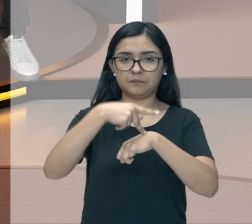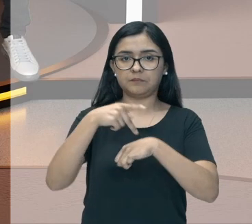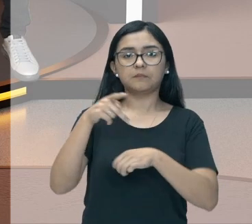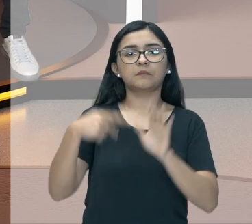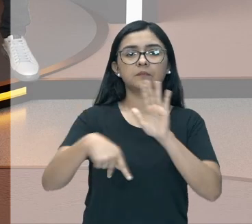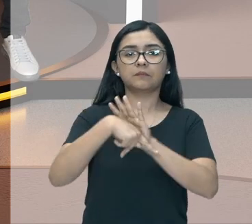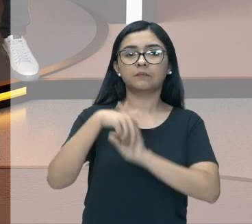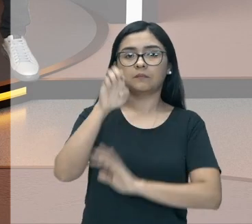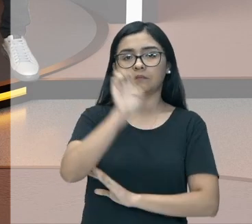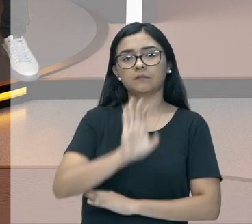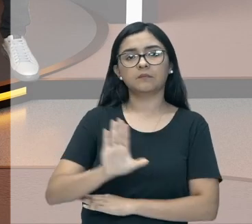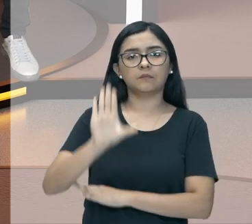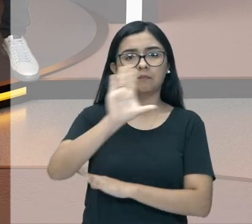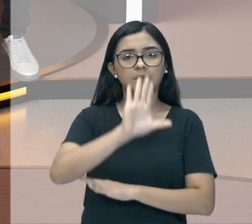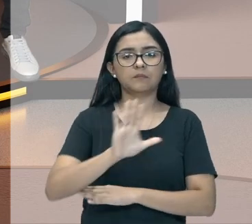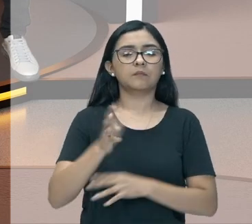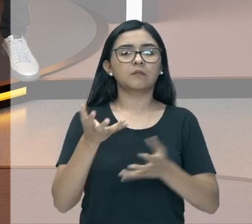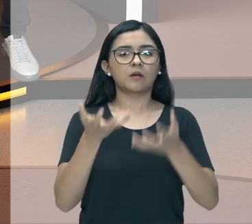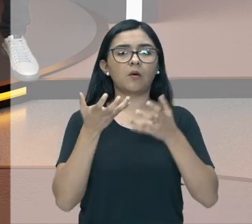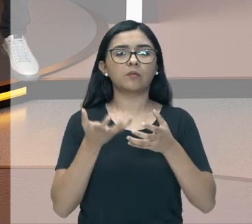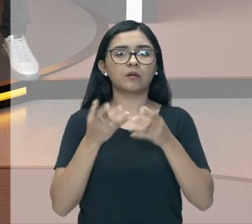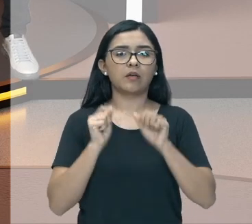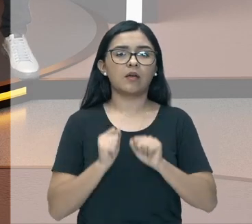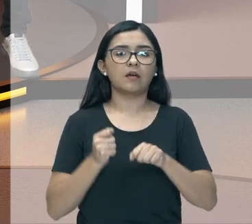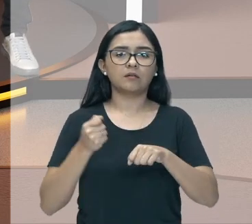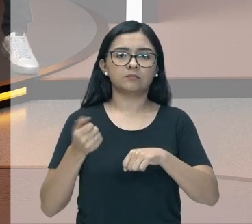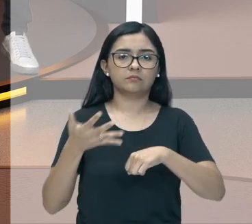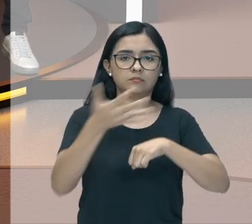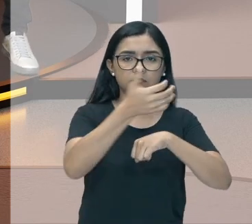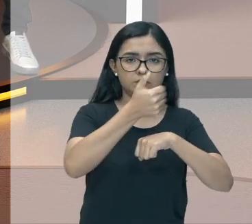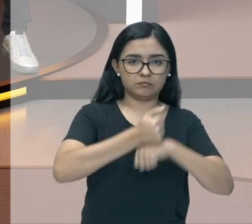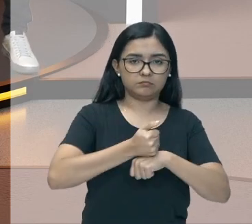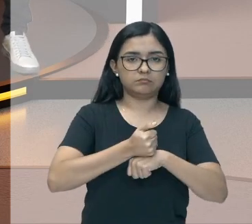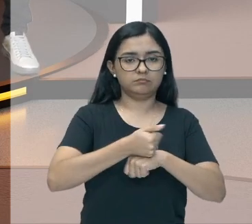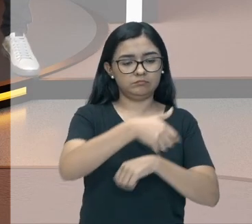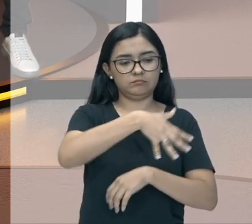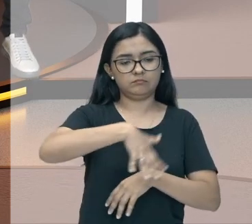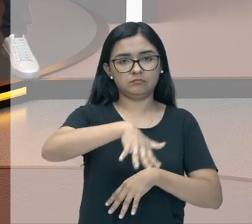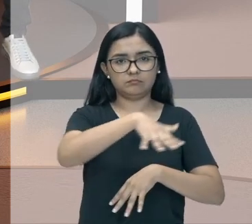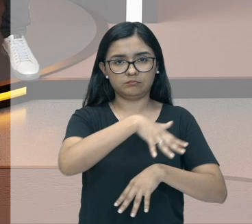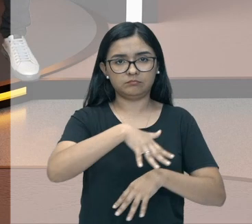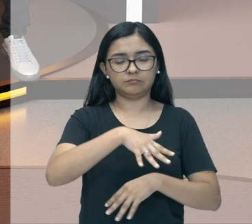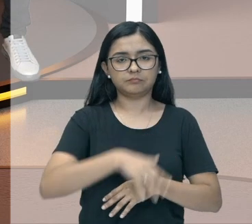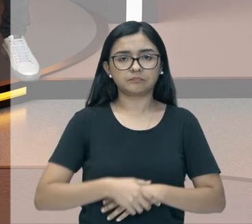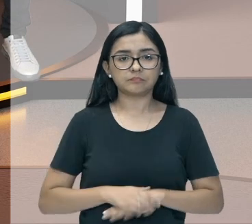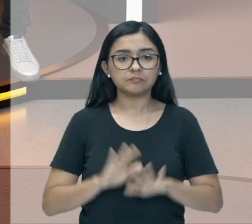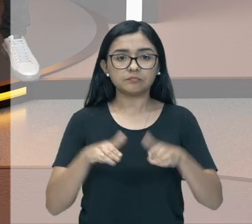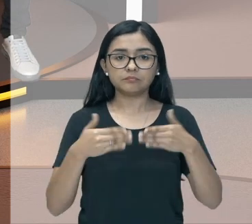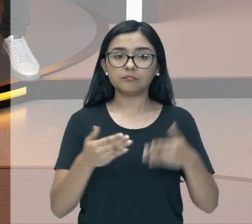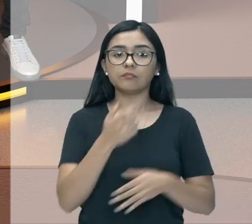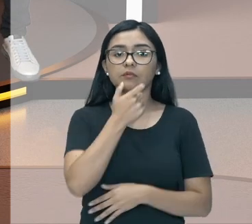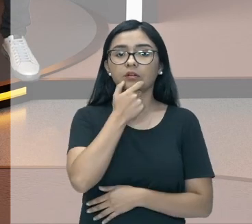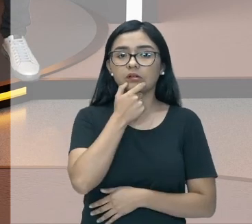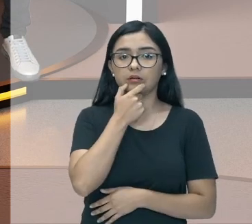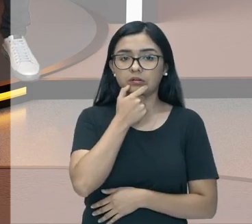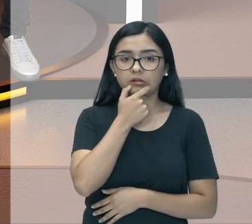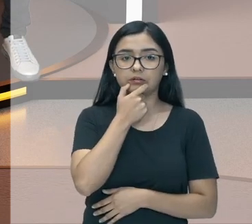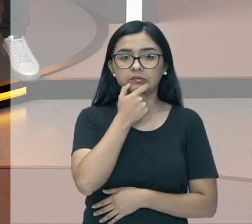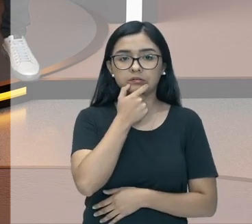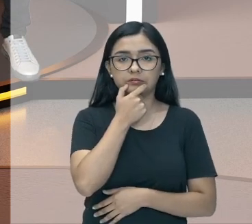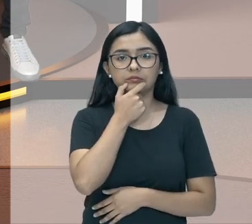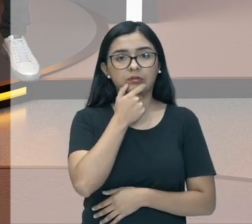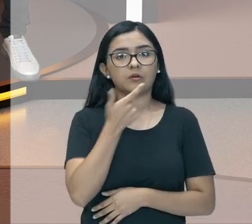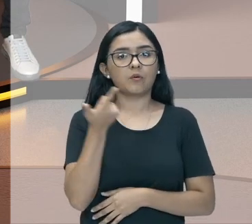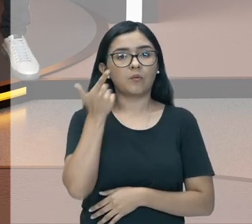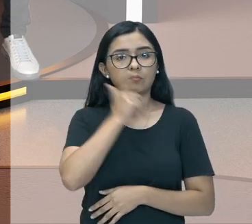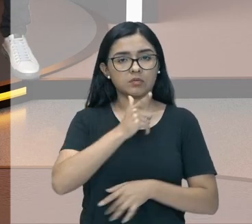buscando colônias, possessões coloniais, certo? Vamos lá, a Inglaterra vai sair